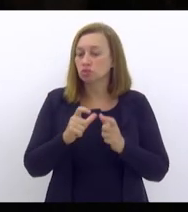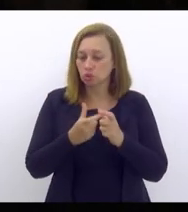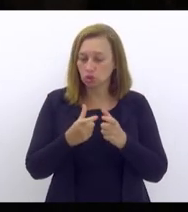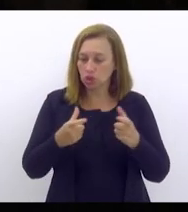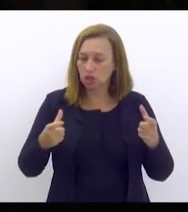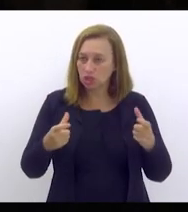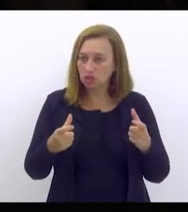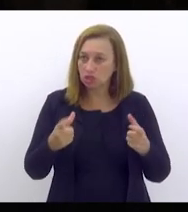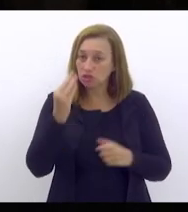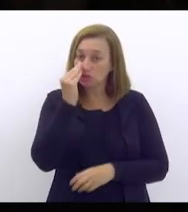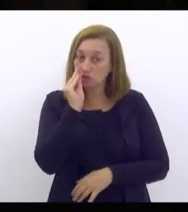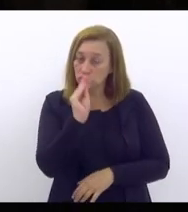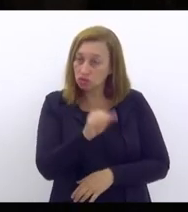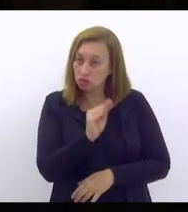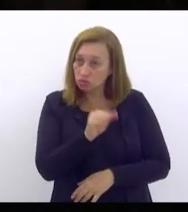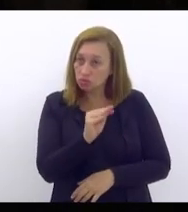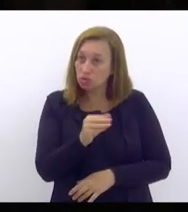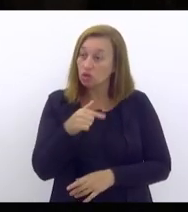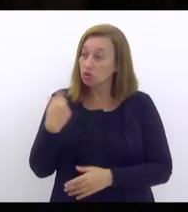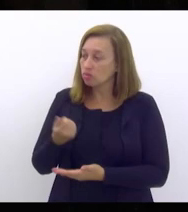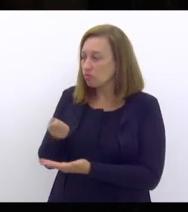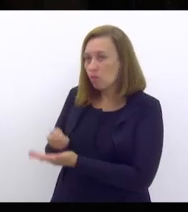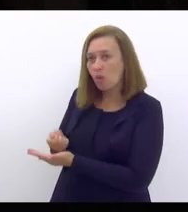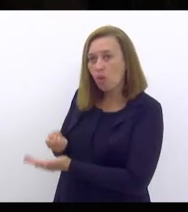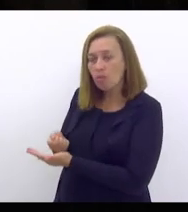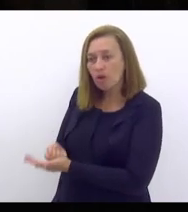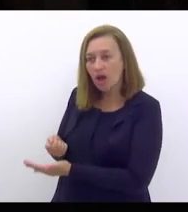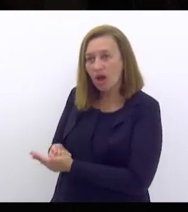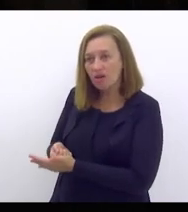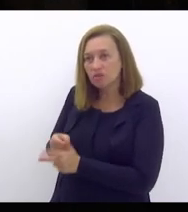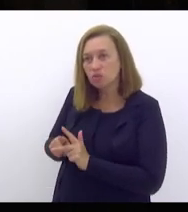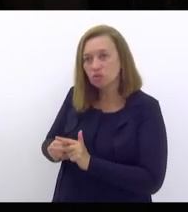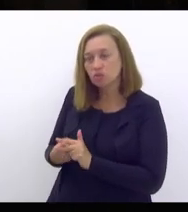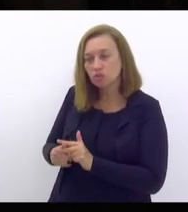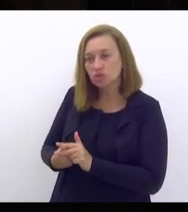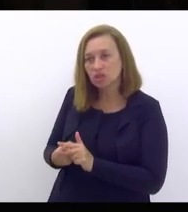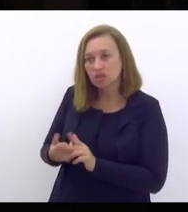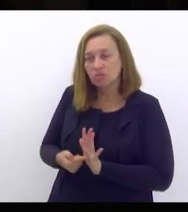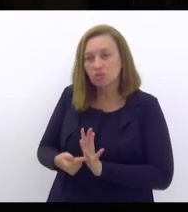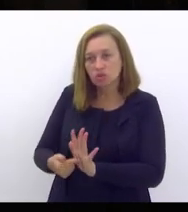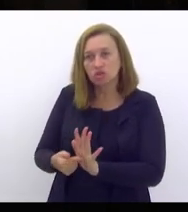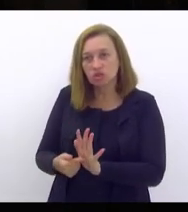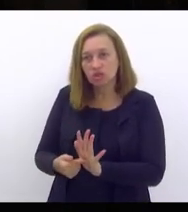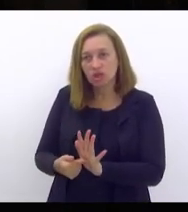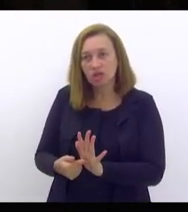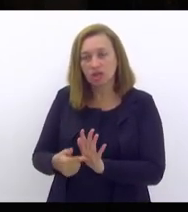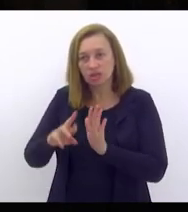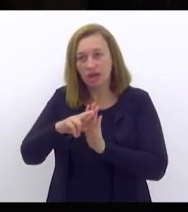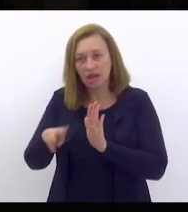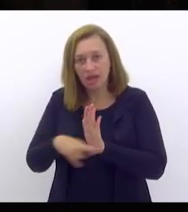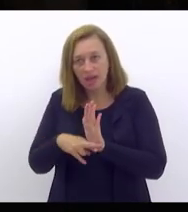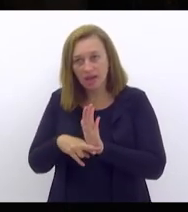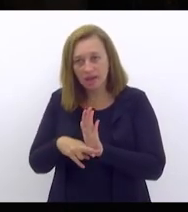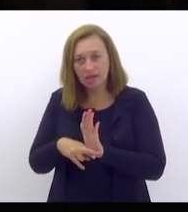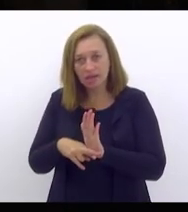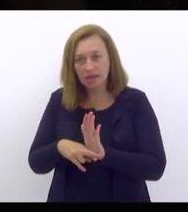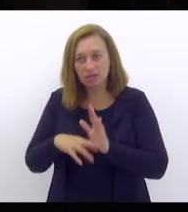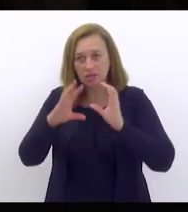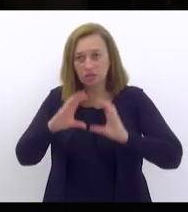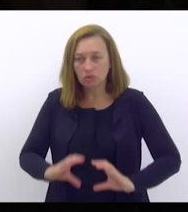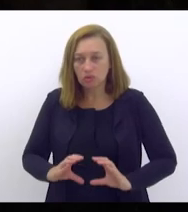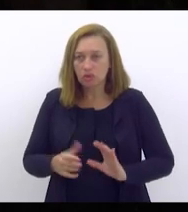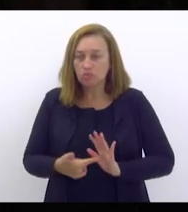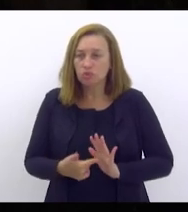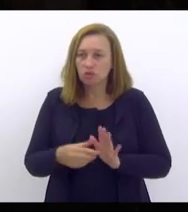espantosos de descasos, nós cobrávamos os ajustes apontados pelo termo de ajuste de conduta encaminhado